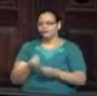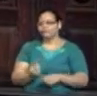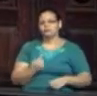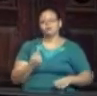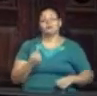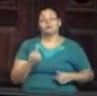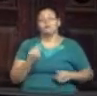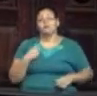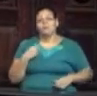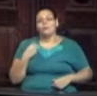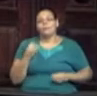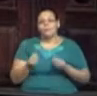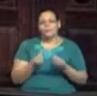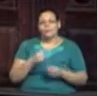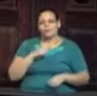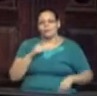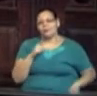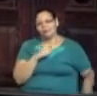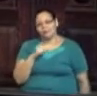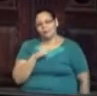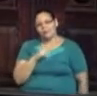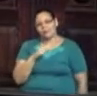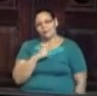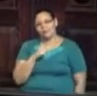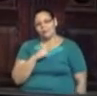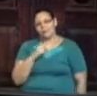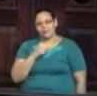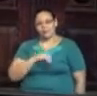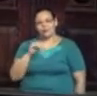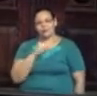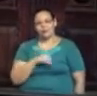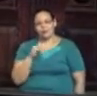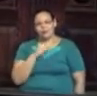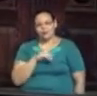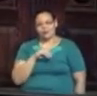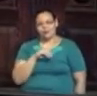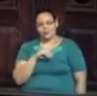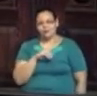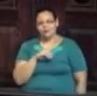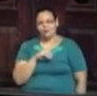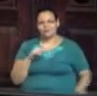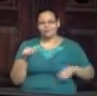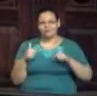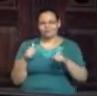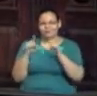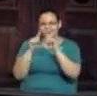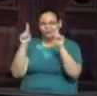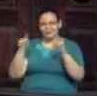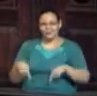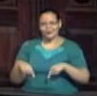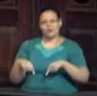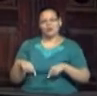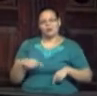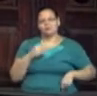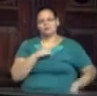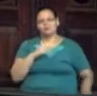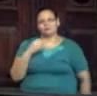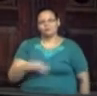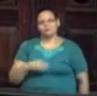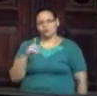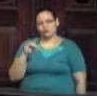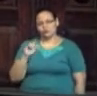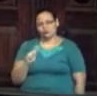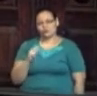alternativa para termos o salário dos servidores colocado em dia